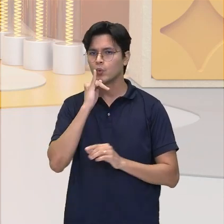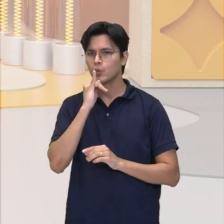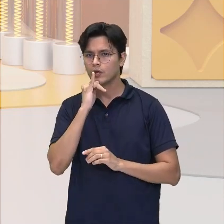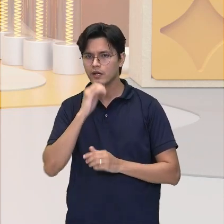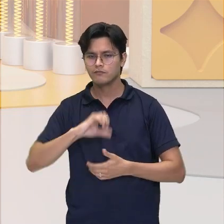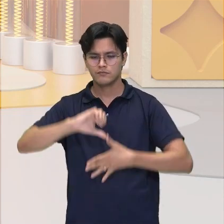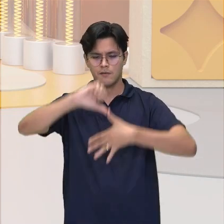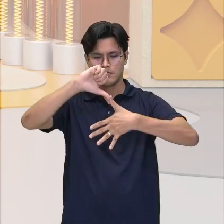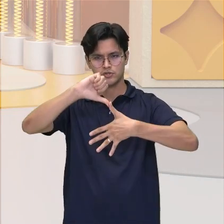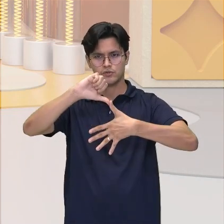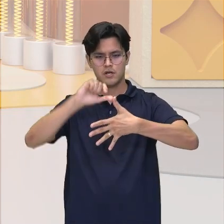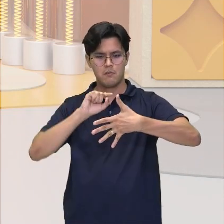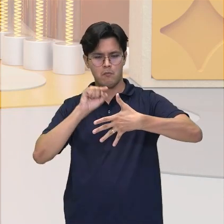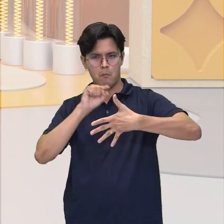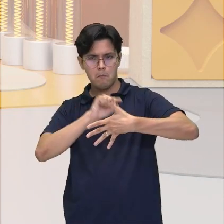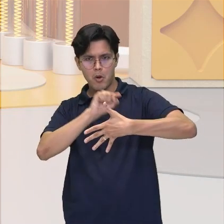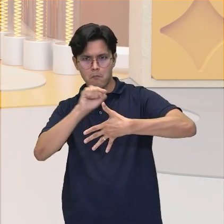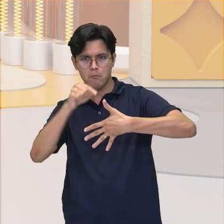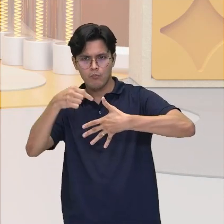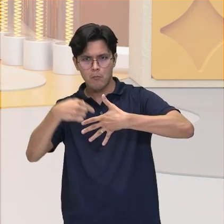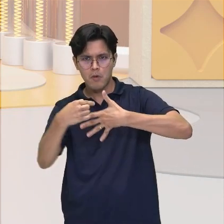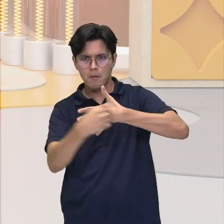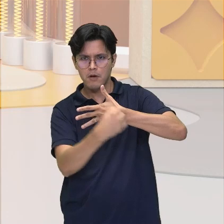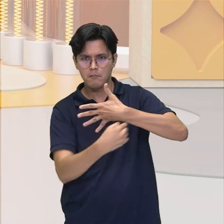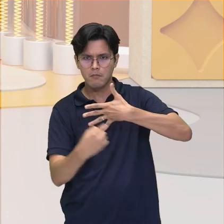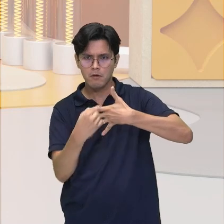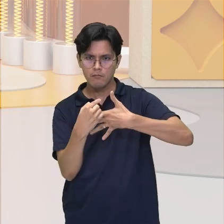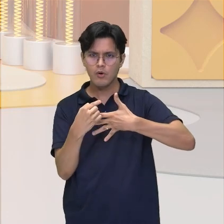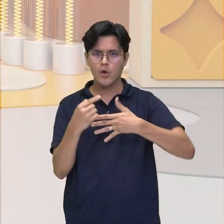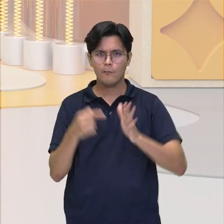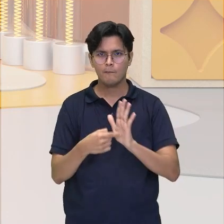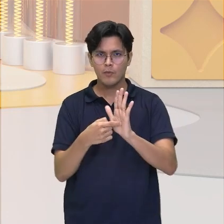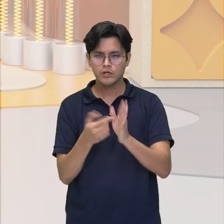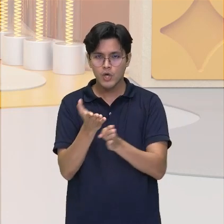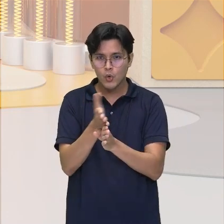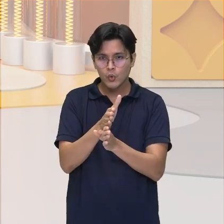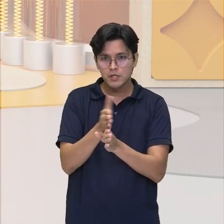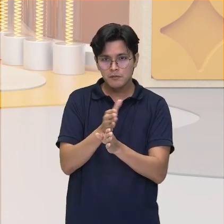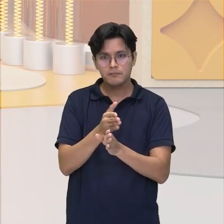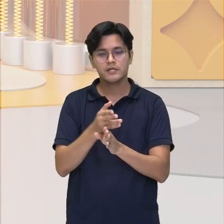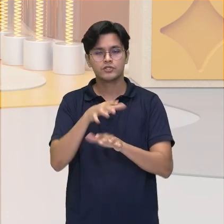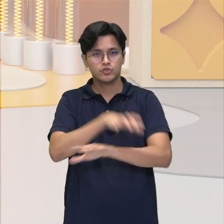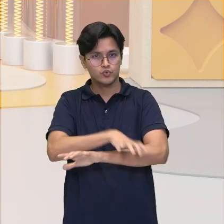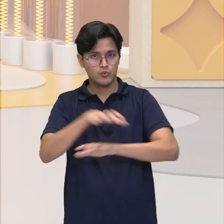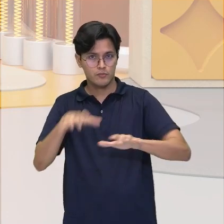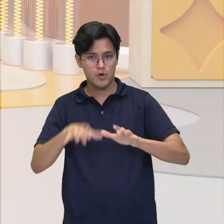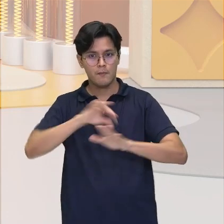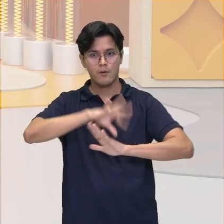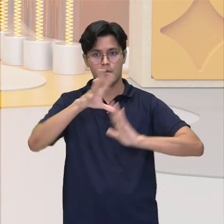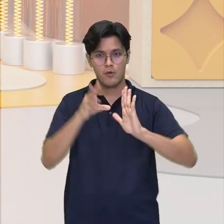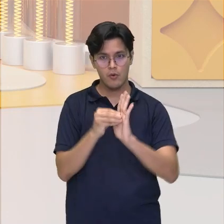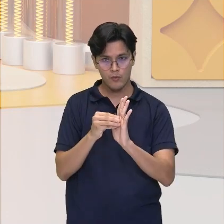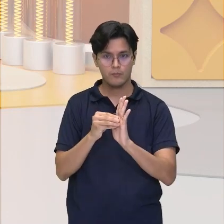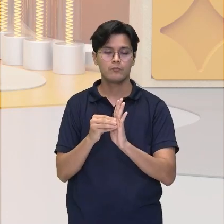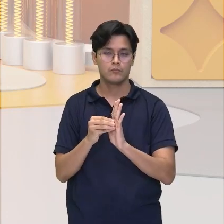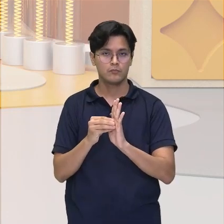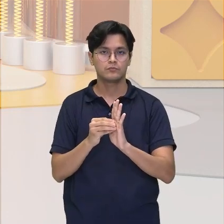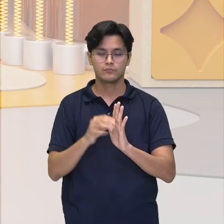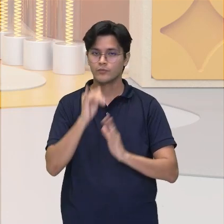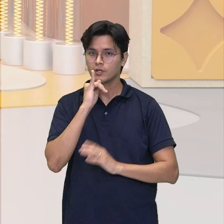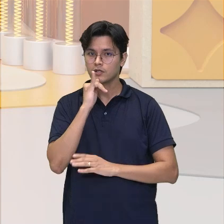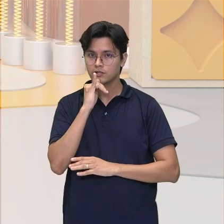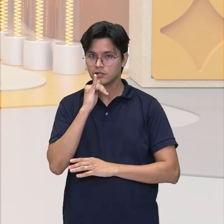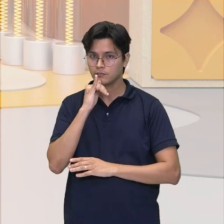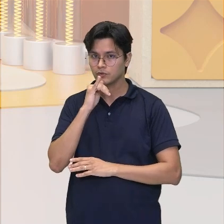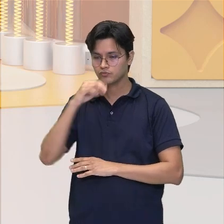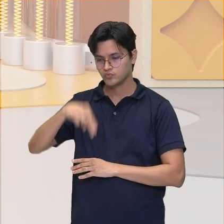cores e pontuando os limites desse bioma, que eles ultrapassam, se a gente for considerar a região norte,